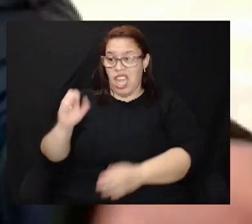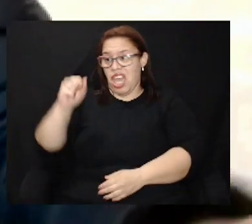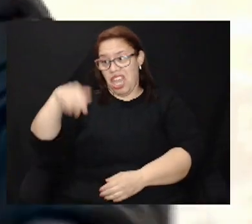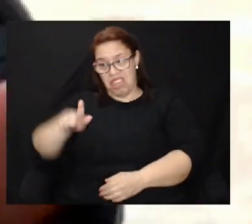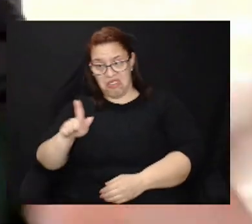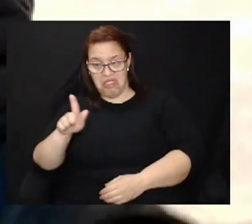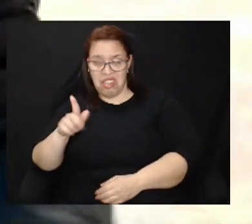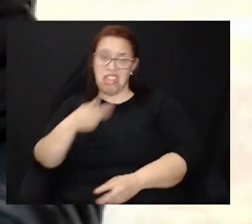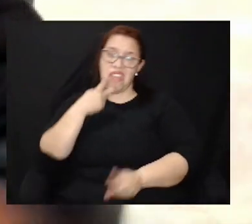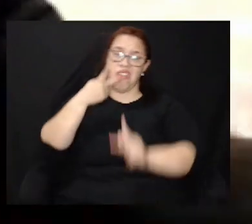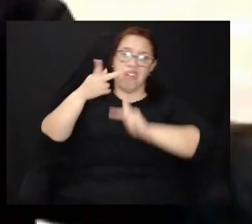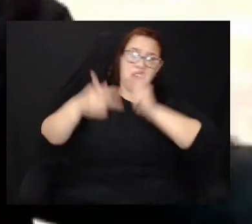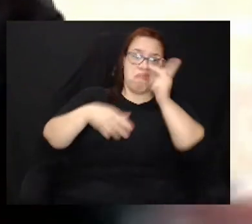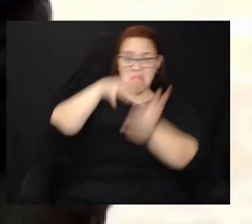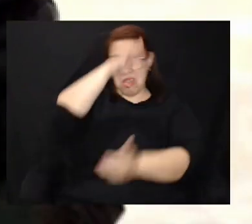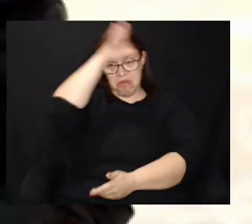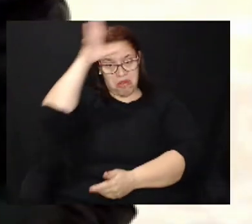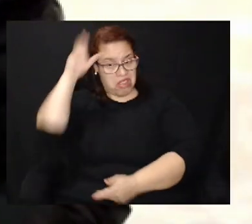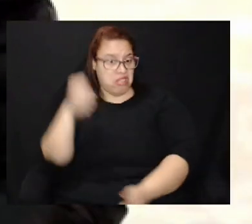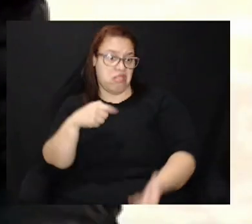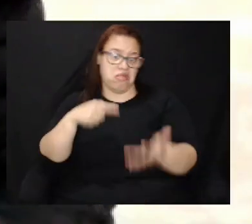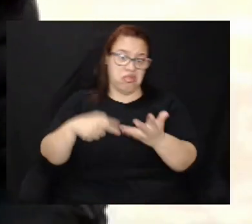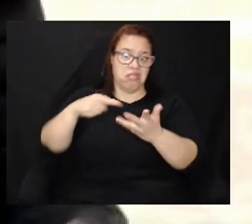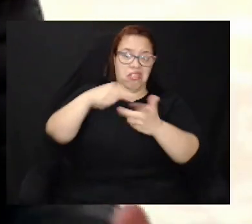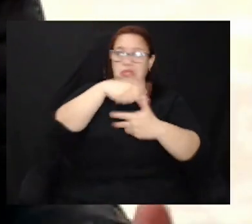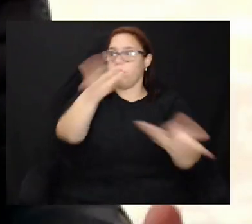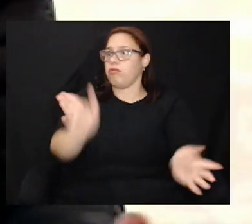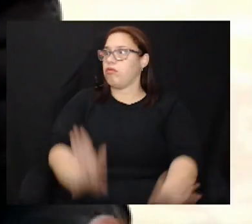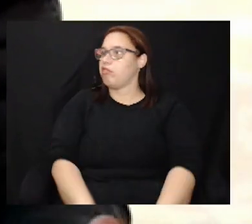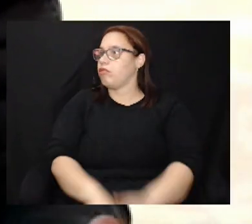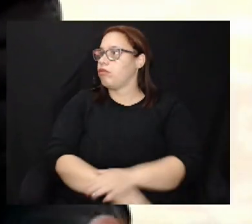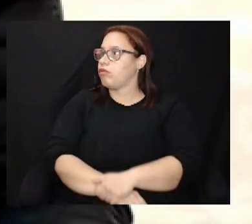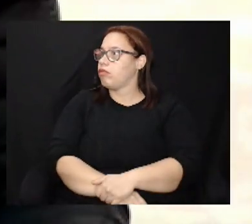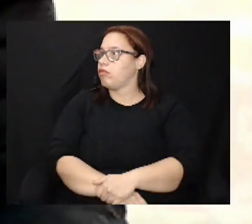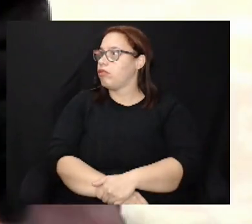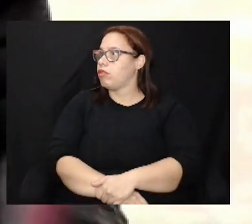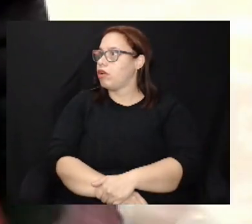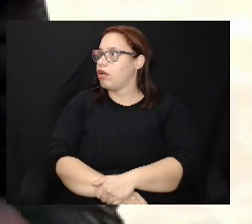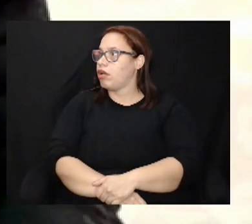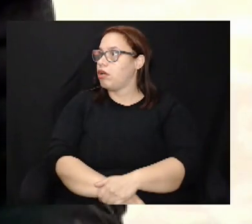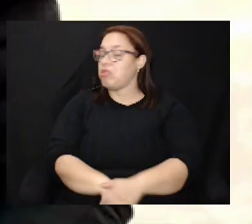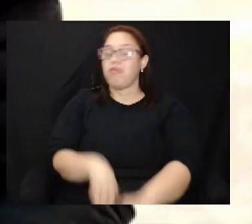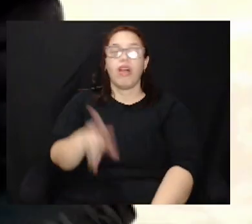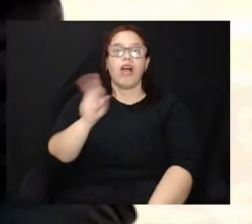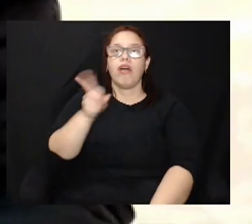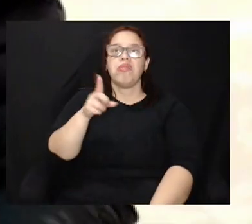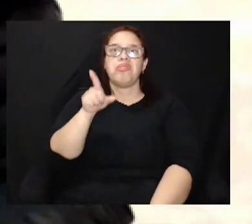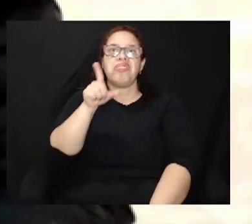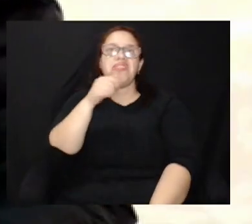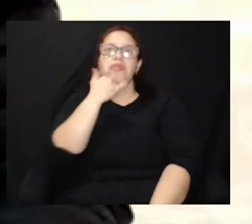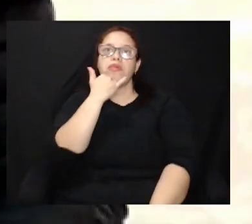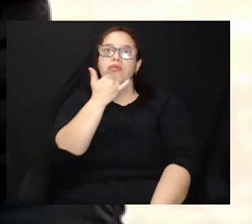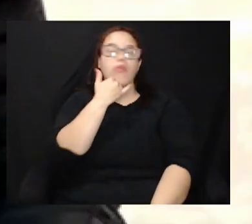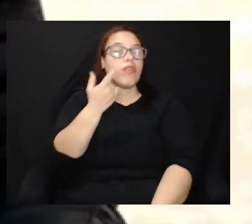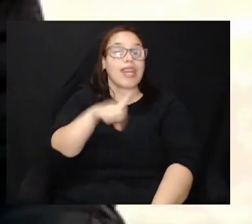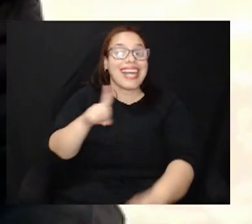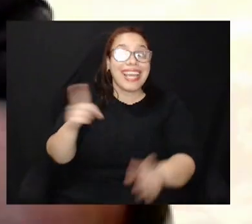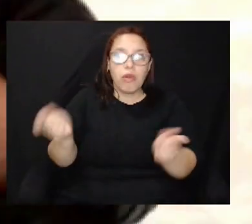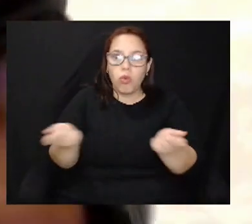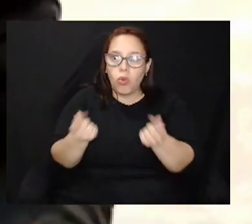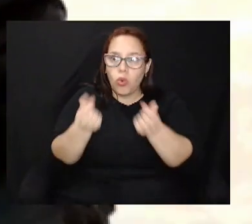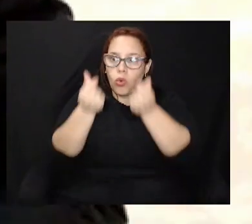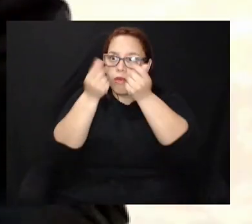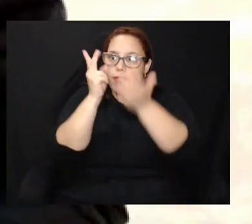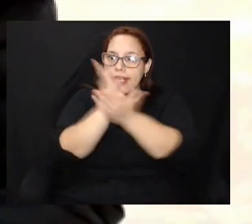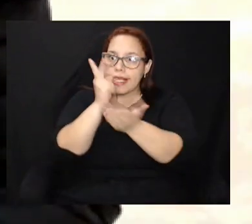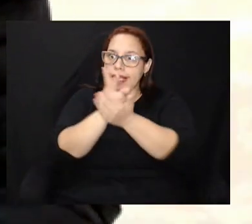da Amazônia, não estou falando de migalha nem de muleta. É expressividade econômica para sempre.